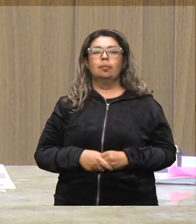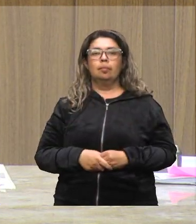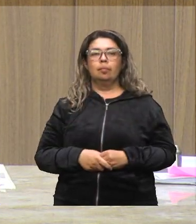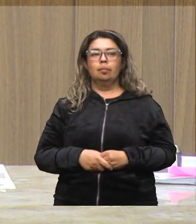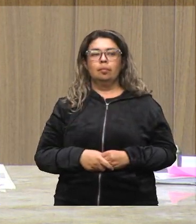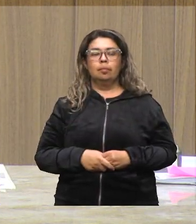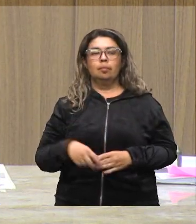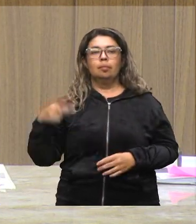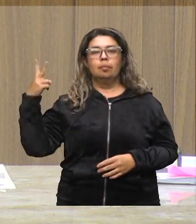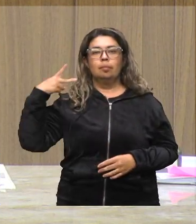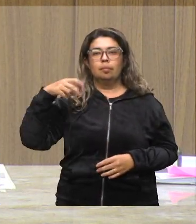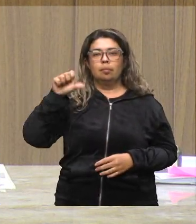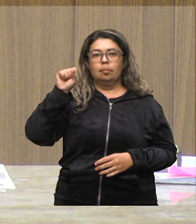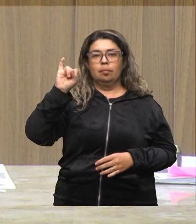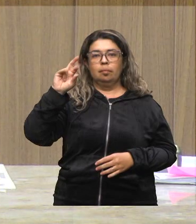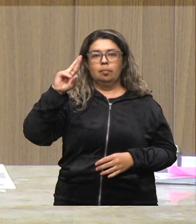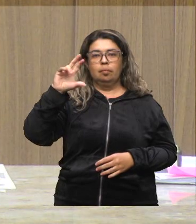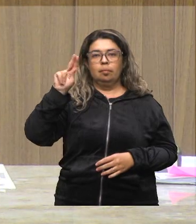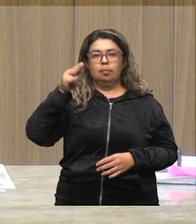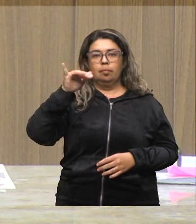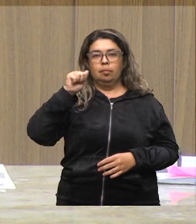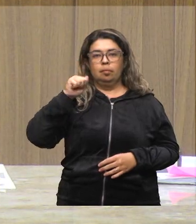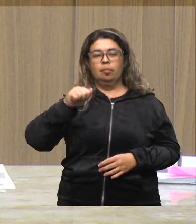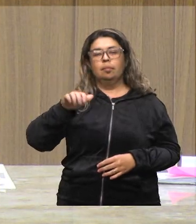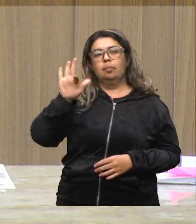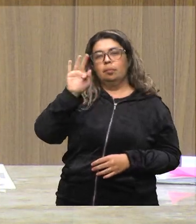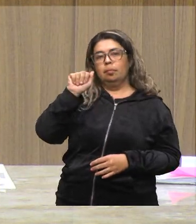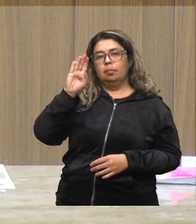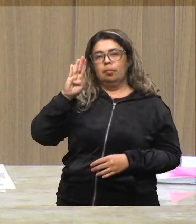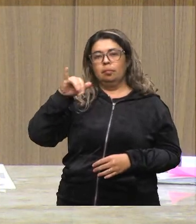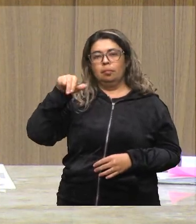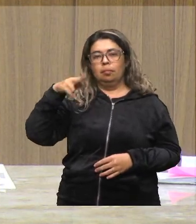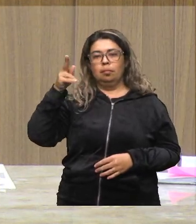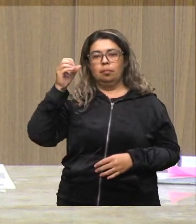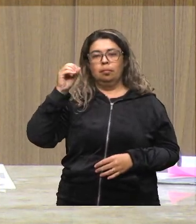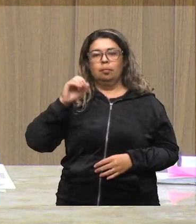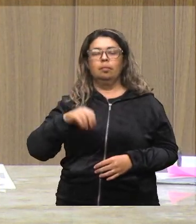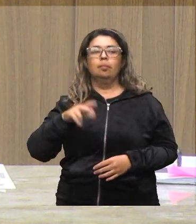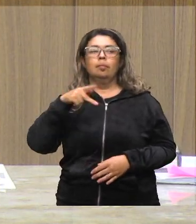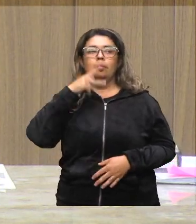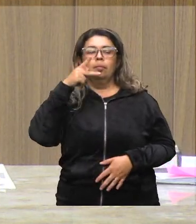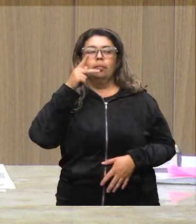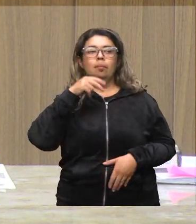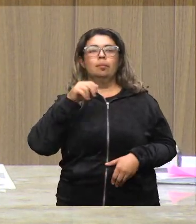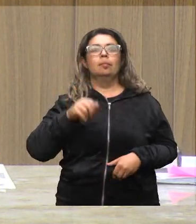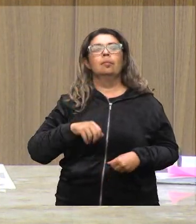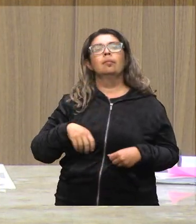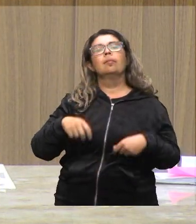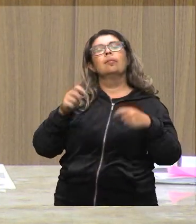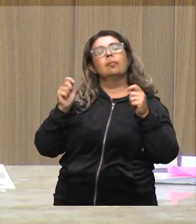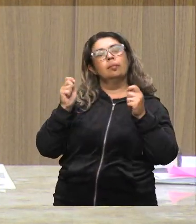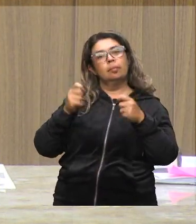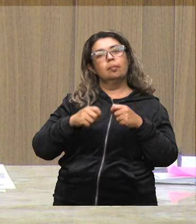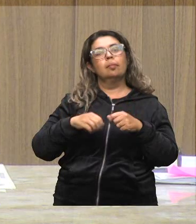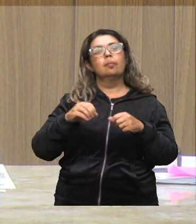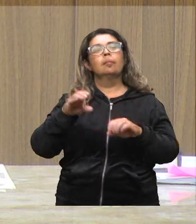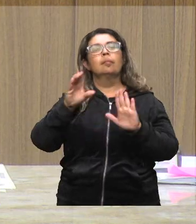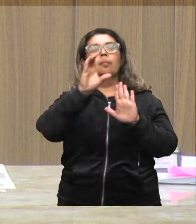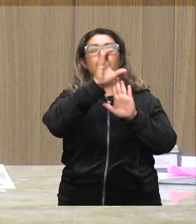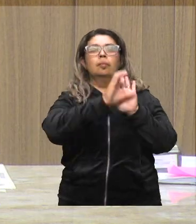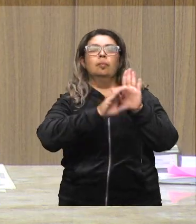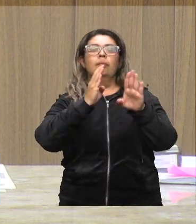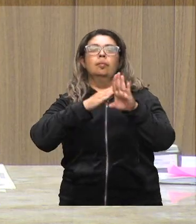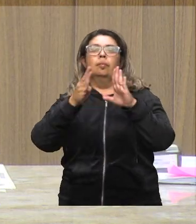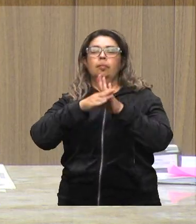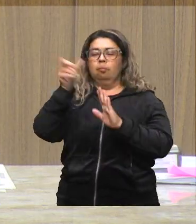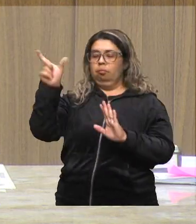36/2023, do vereador Fernando Cirque e Fábio Alex Nunes, que determina a publicação do currículo de todos os ocupantes de